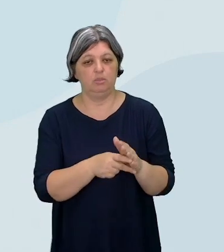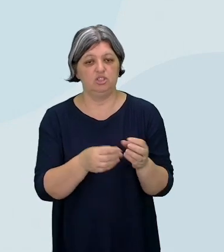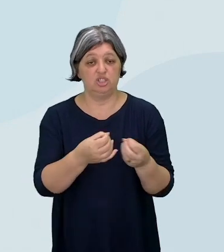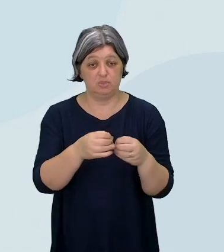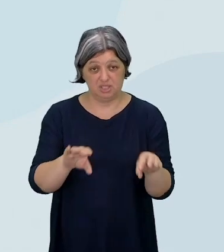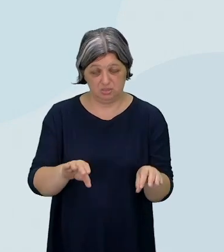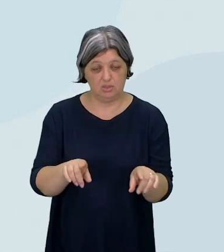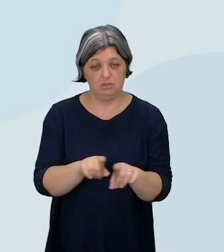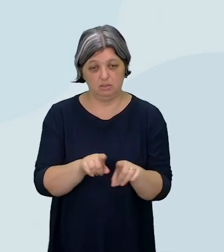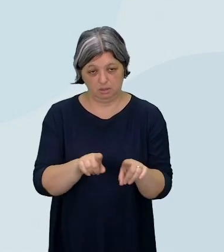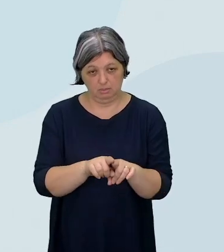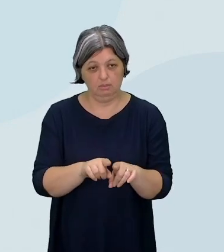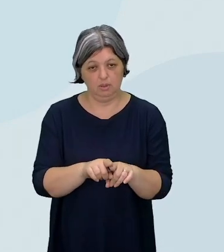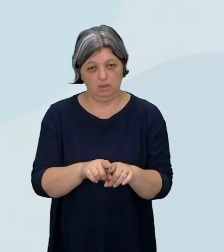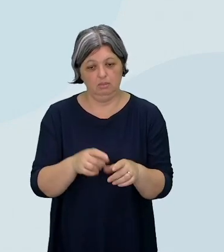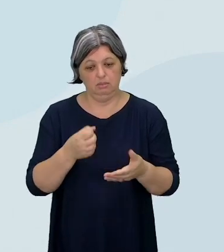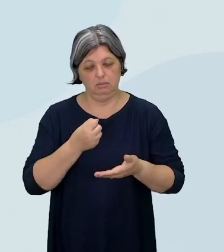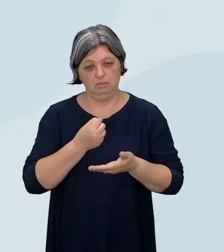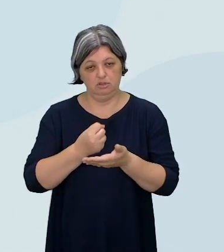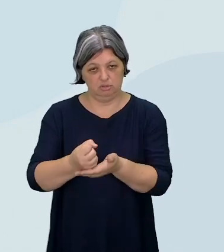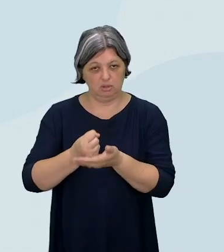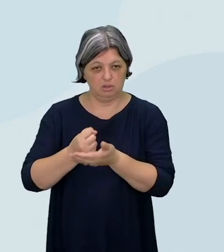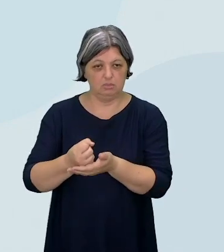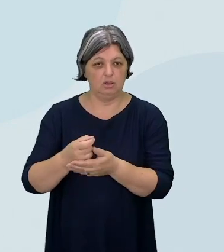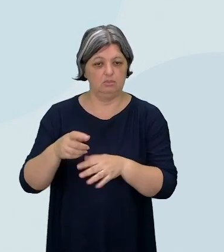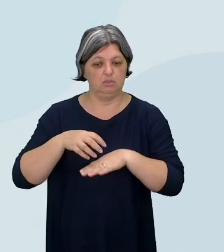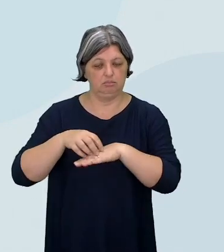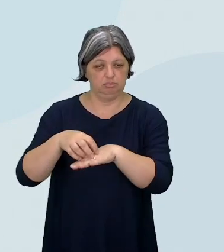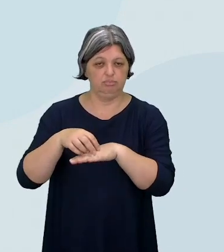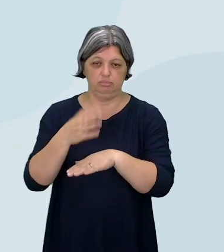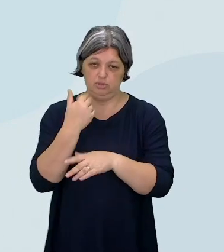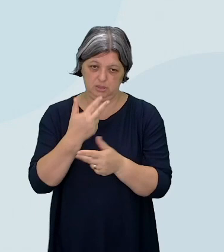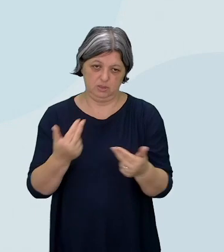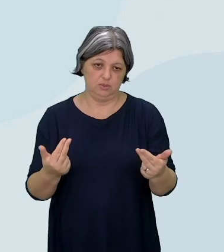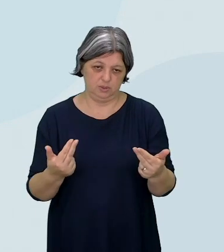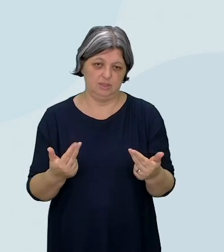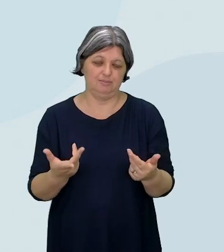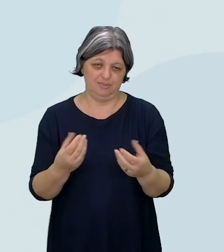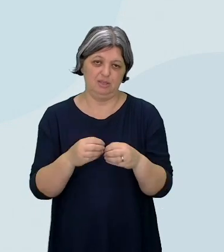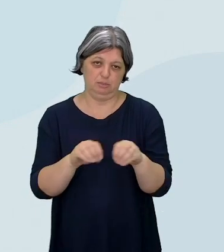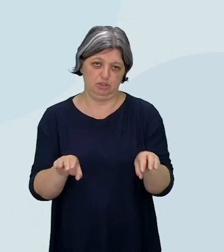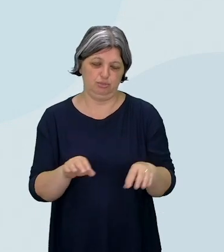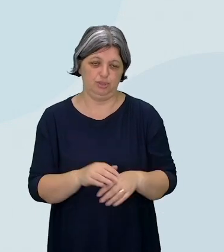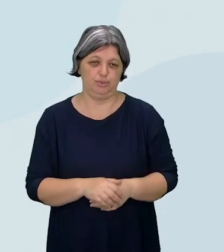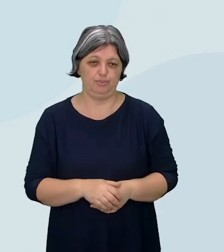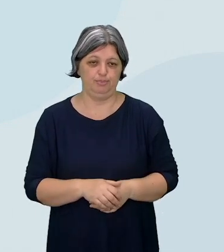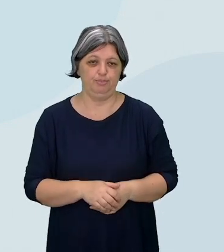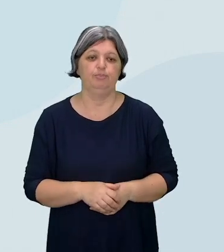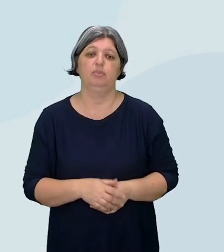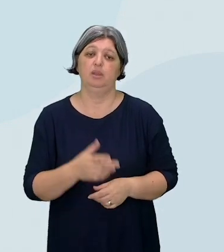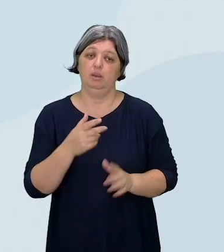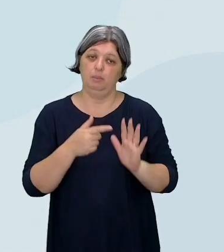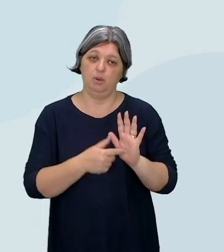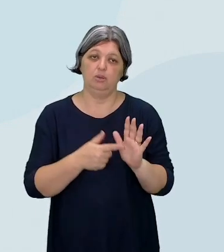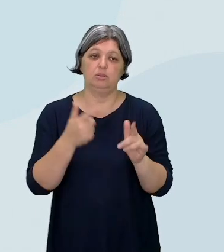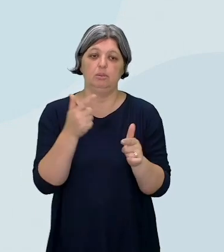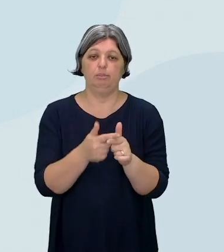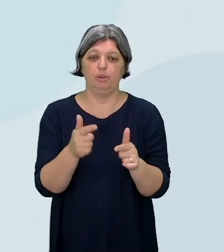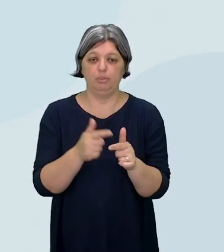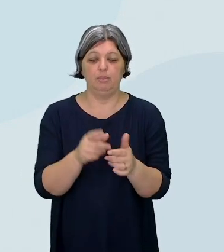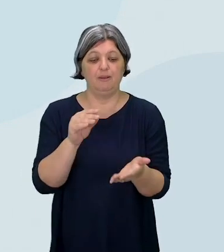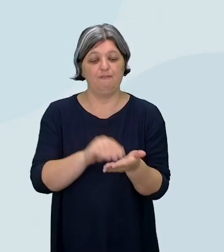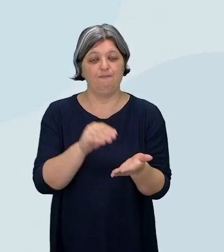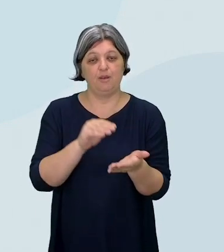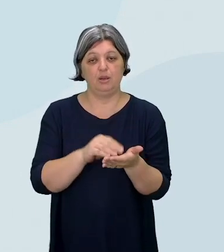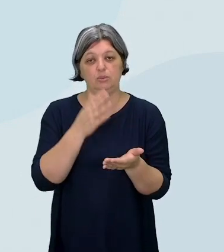durante colheita e transporte. Então, a gente tem aqui o relatório global de risco e ele fala sobre o problema de como a falta de